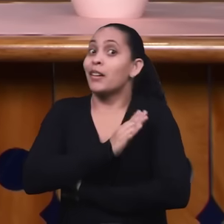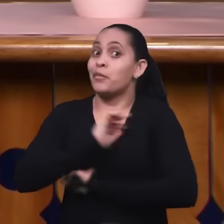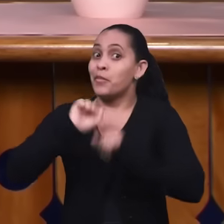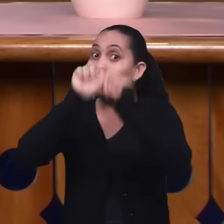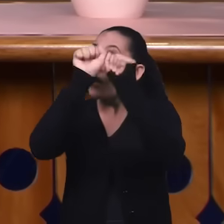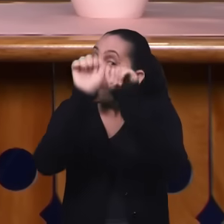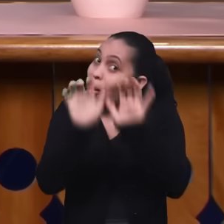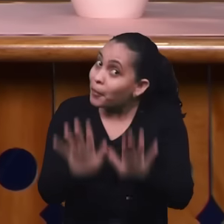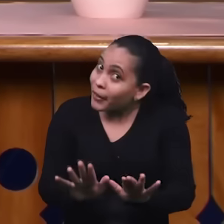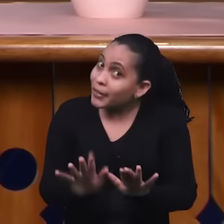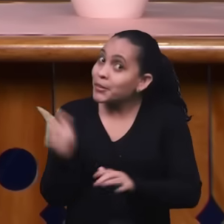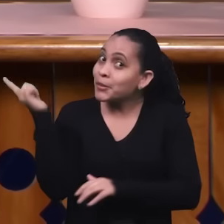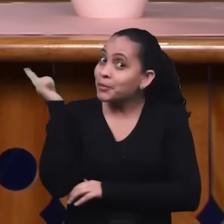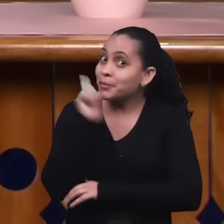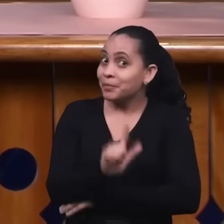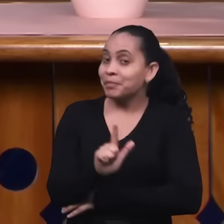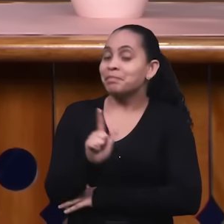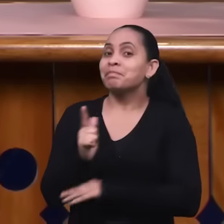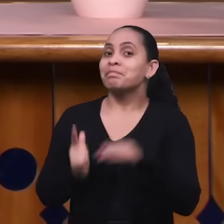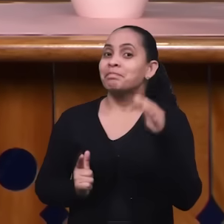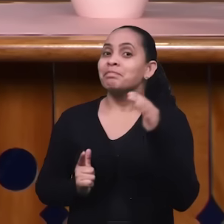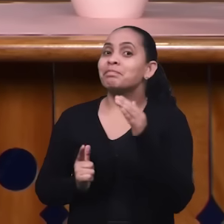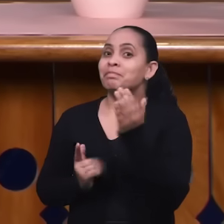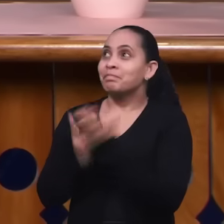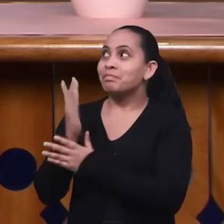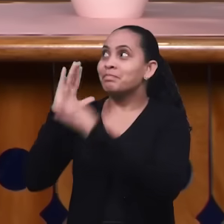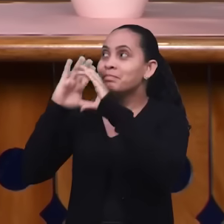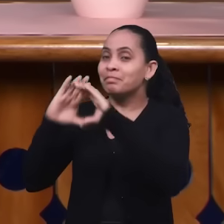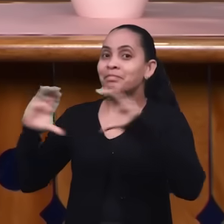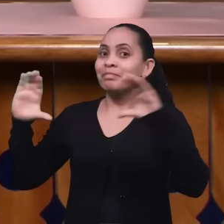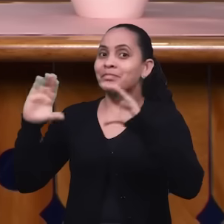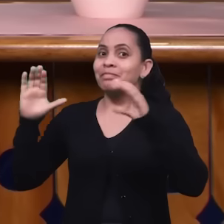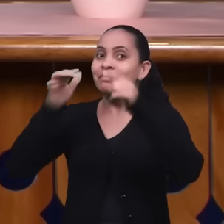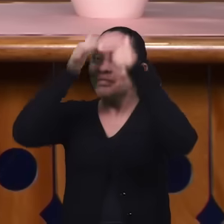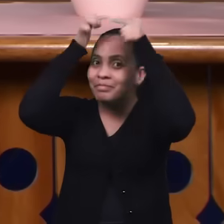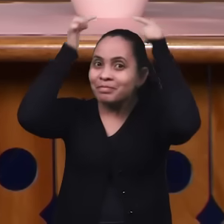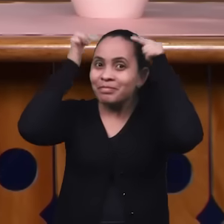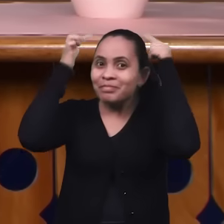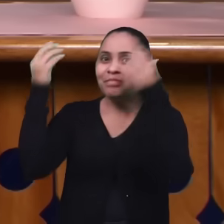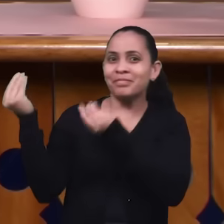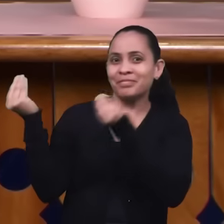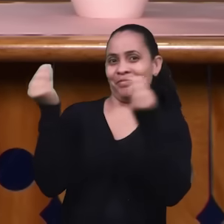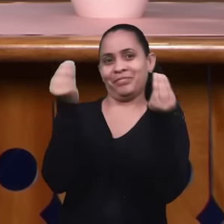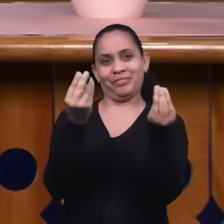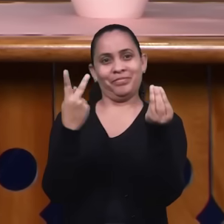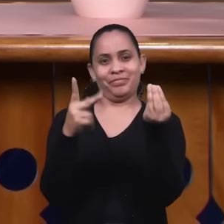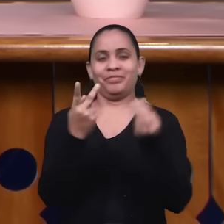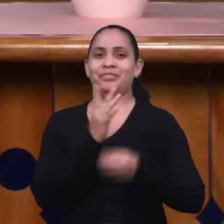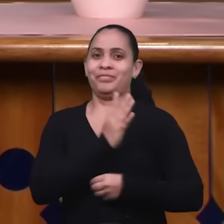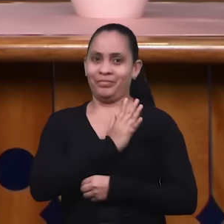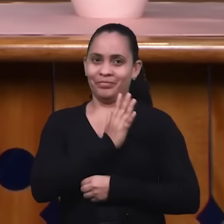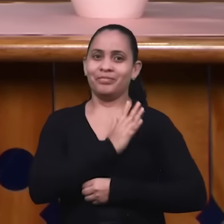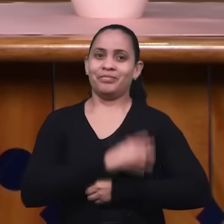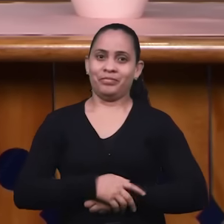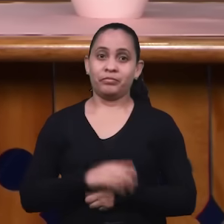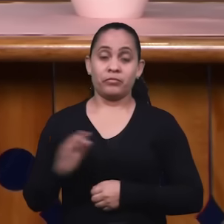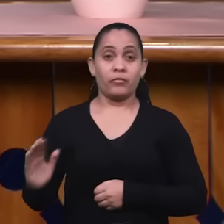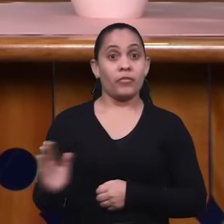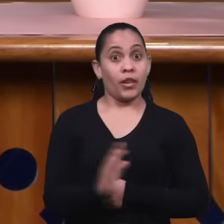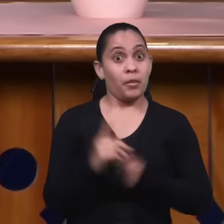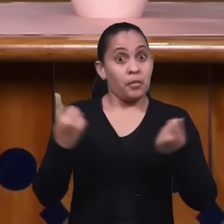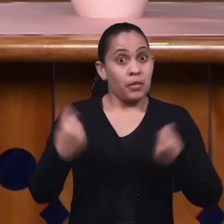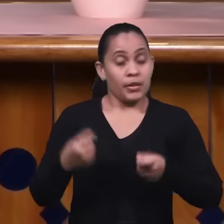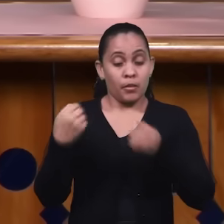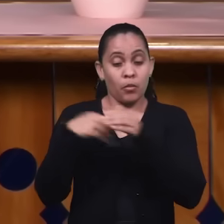um valor não só nessa vida, mas na eternidade do Senhor. E esse tesouro precisa ser guardado. E nós vemos que,